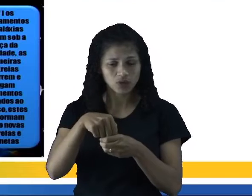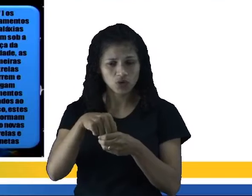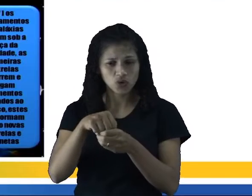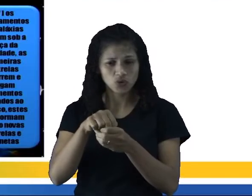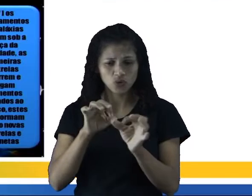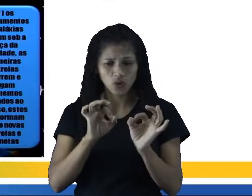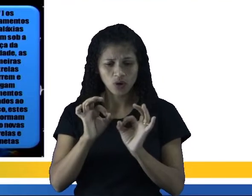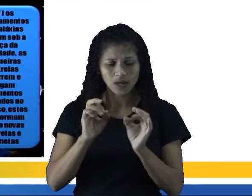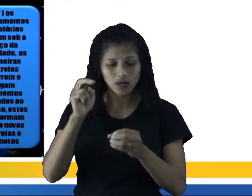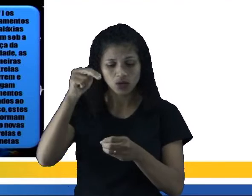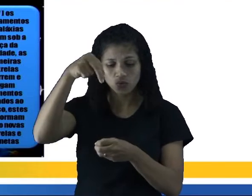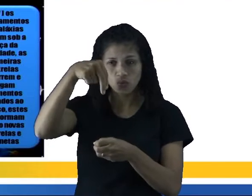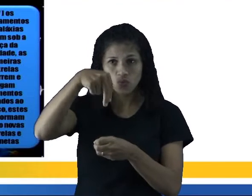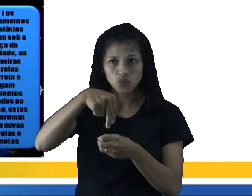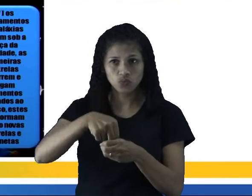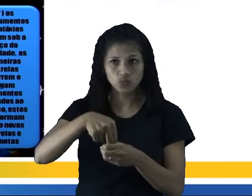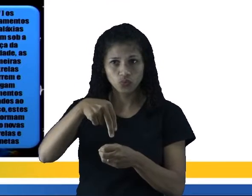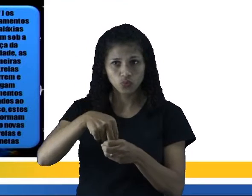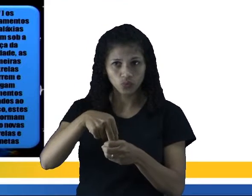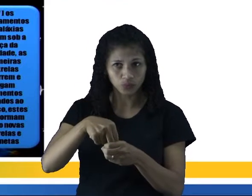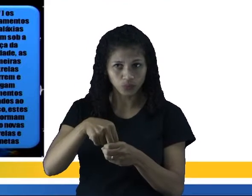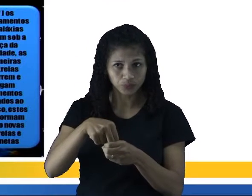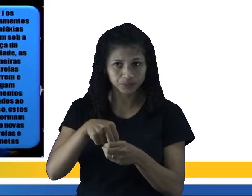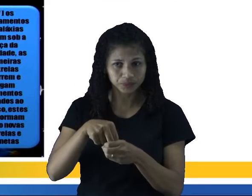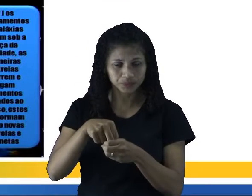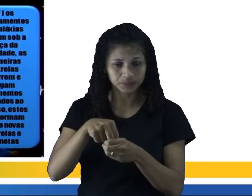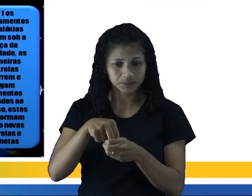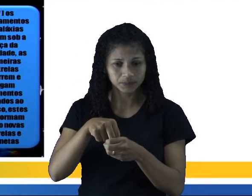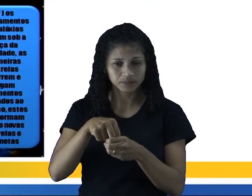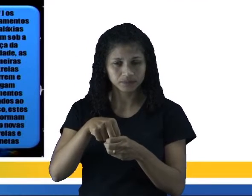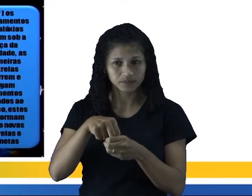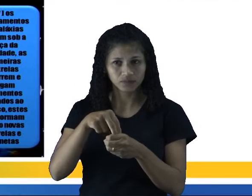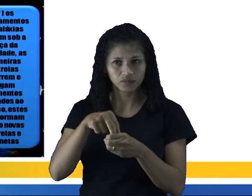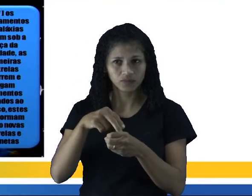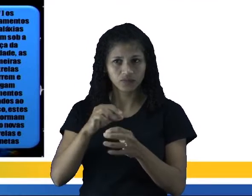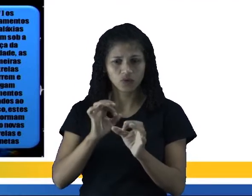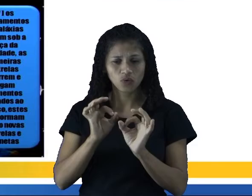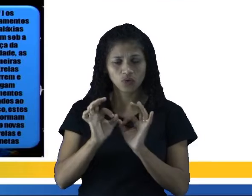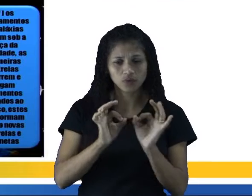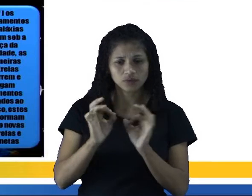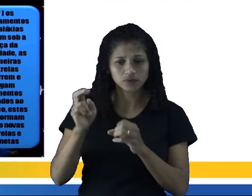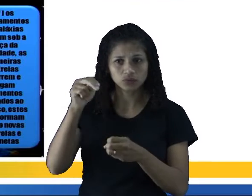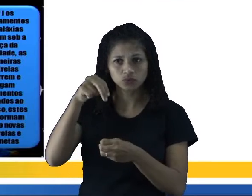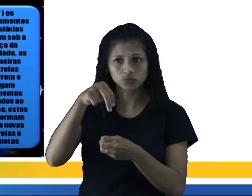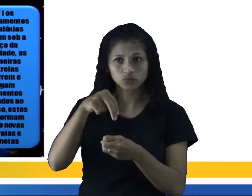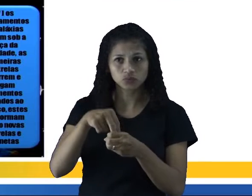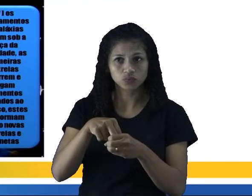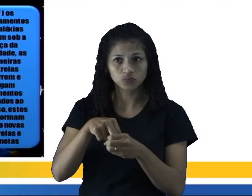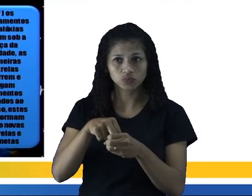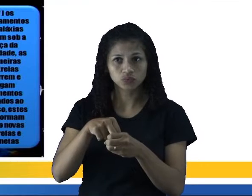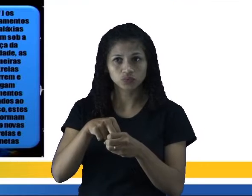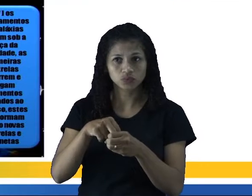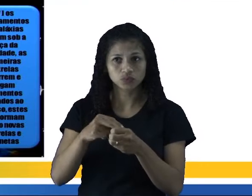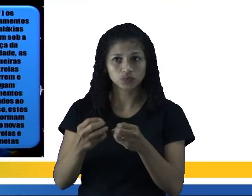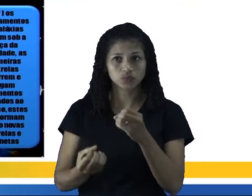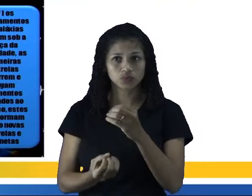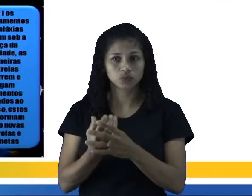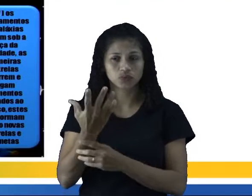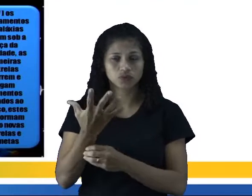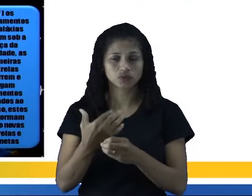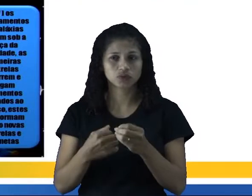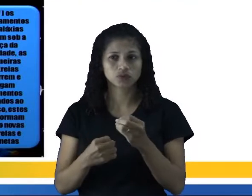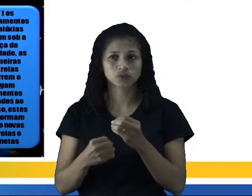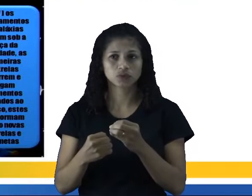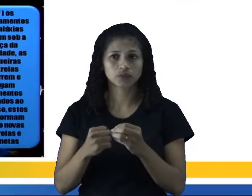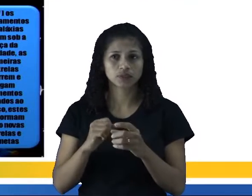núcleo desses átomos. Então, a gente teve a formação do núcleo de hidrogênio e do núcleo do gás hélio,